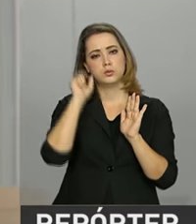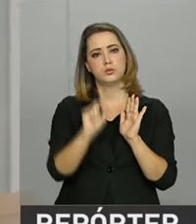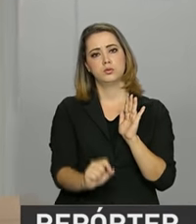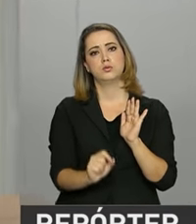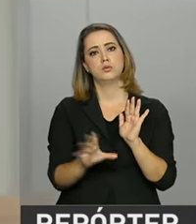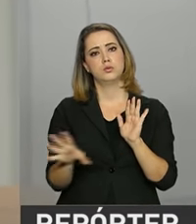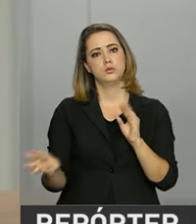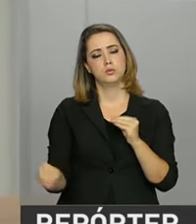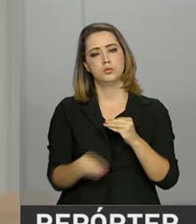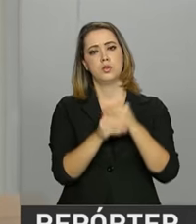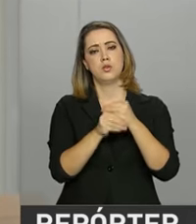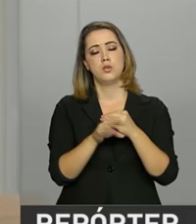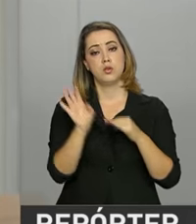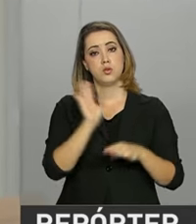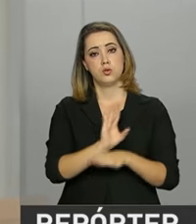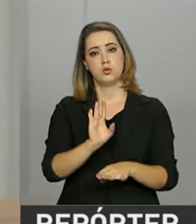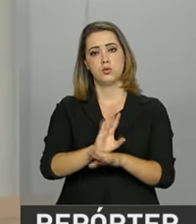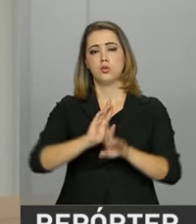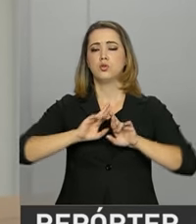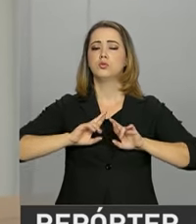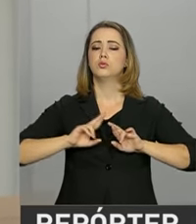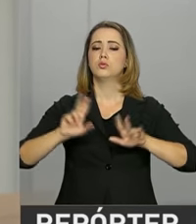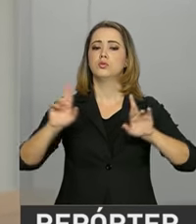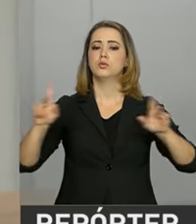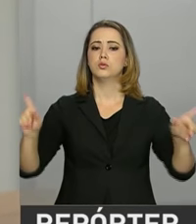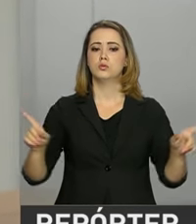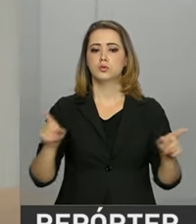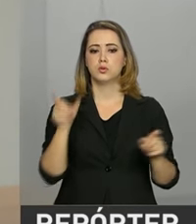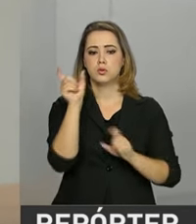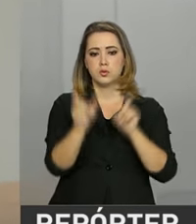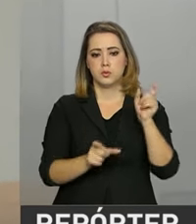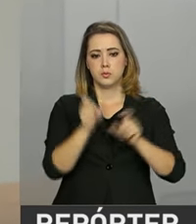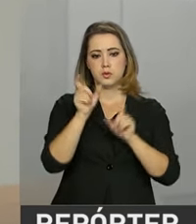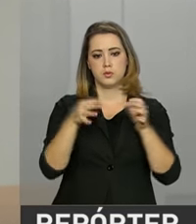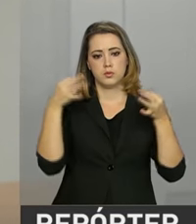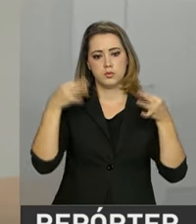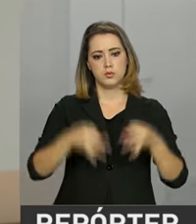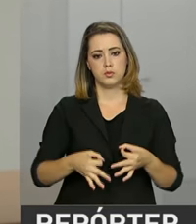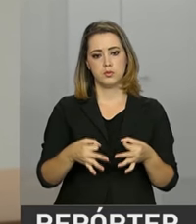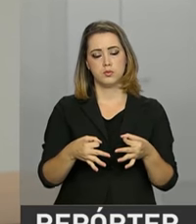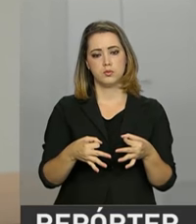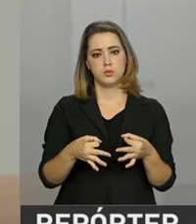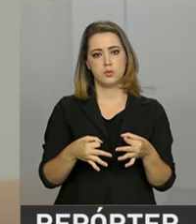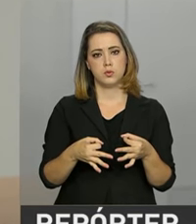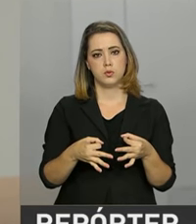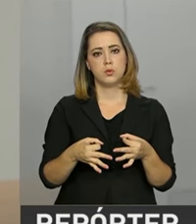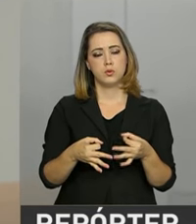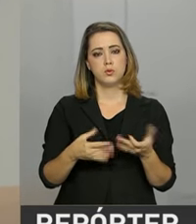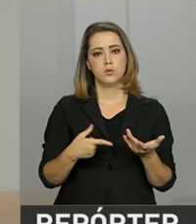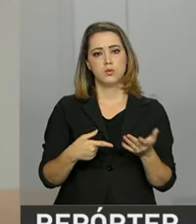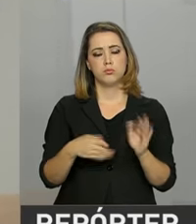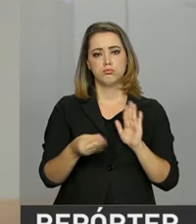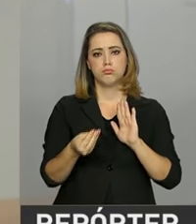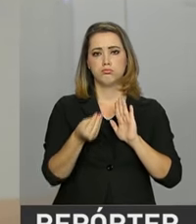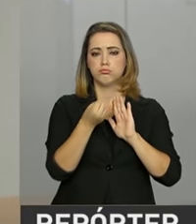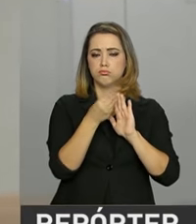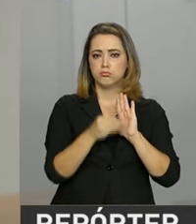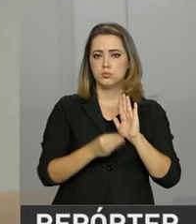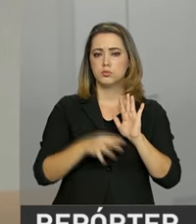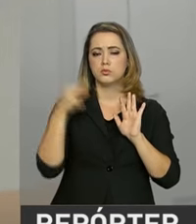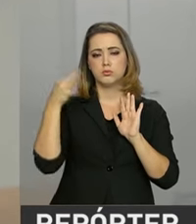incorporação de contribuições as mais diversas, profissionais competentes, conceitos e pontos que